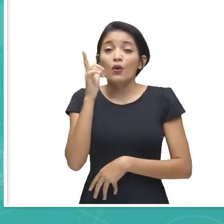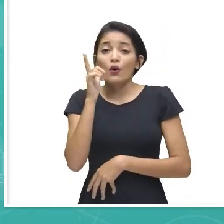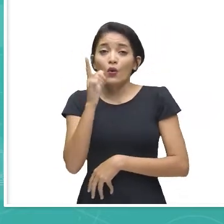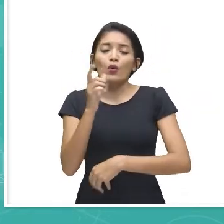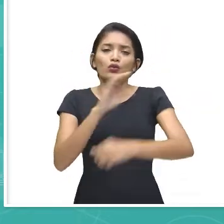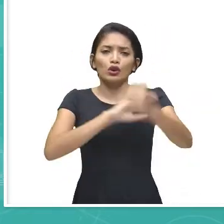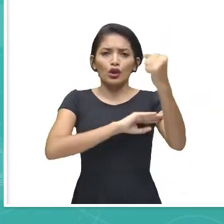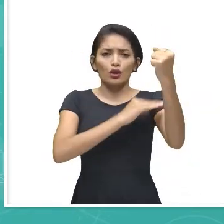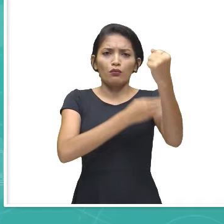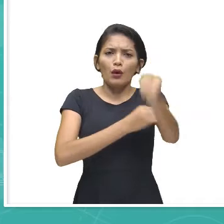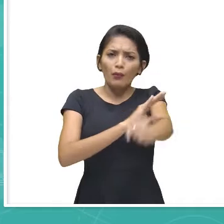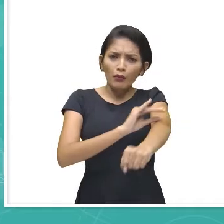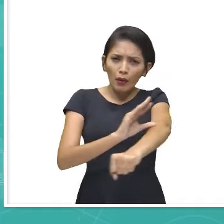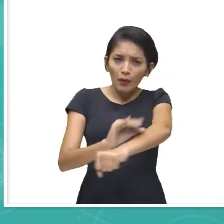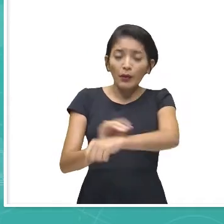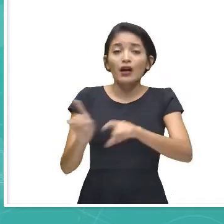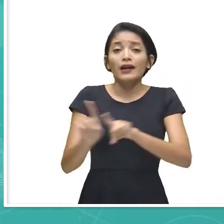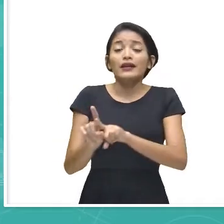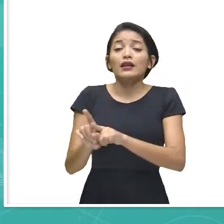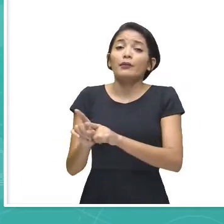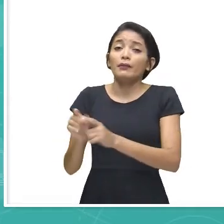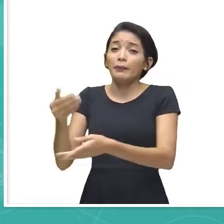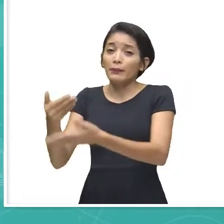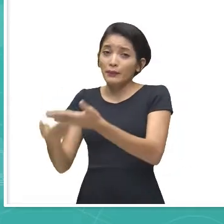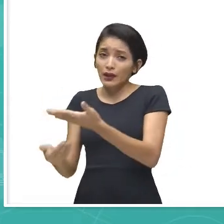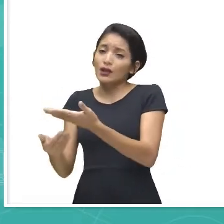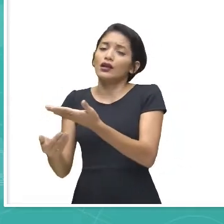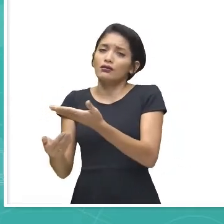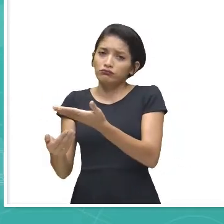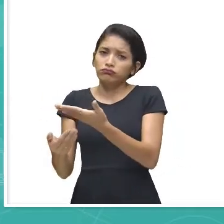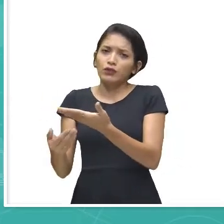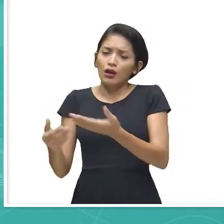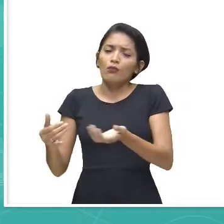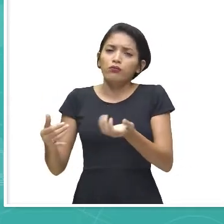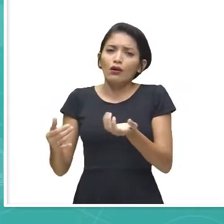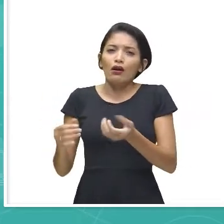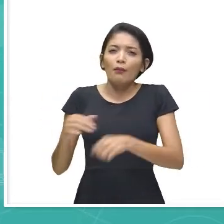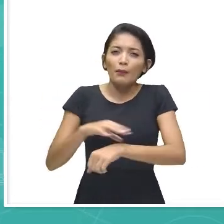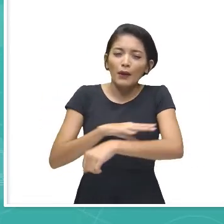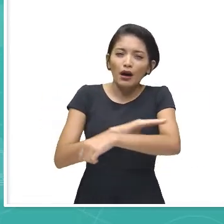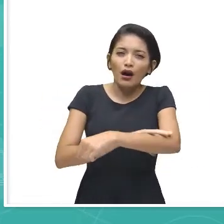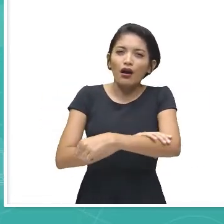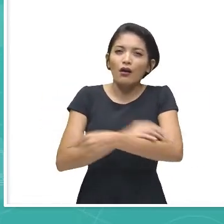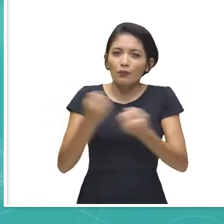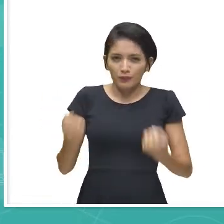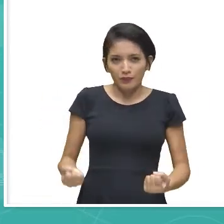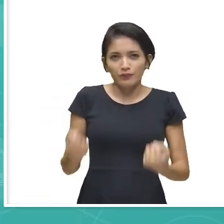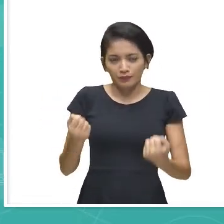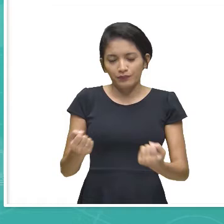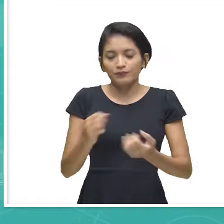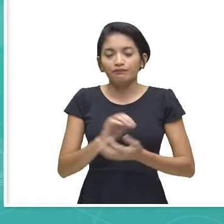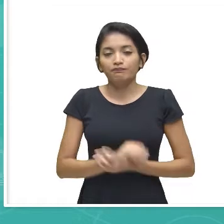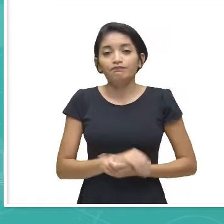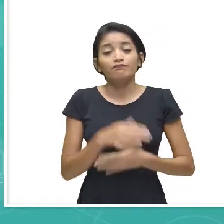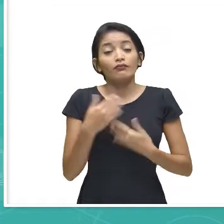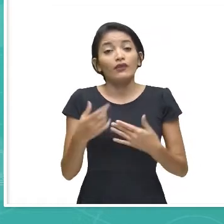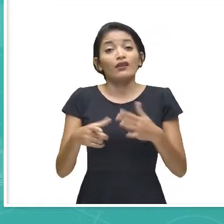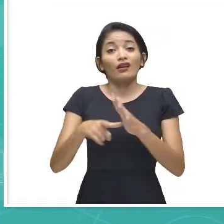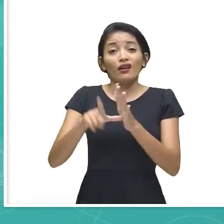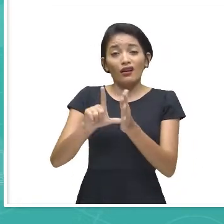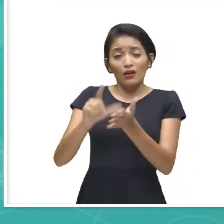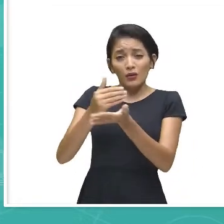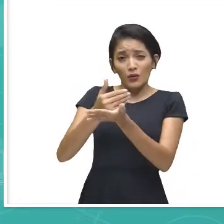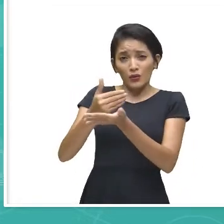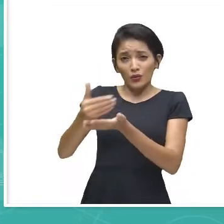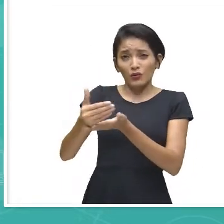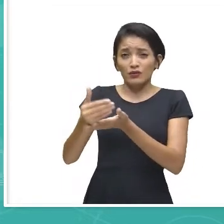massa muscular e de perder peso também, tá? Então, antes de a gente continuar falando sobre